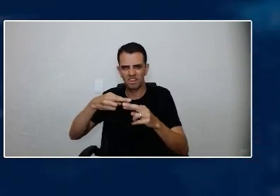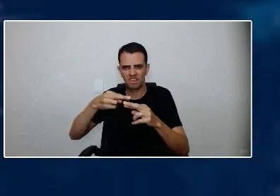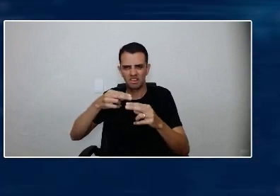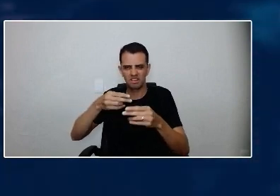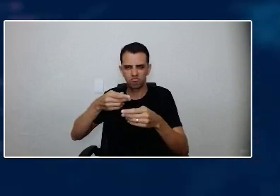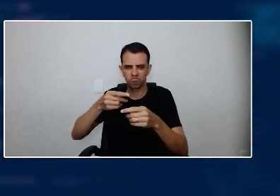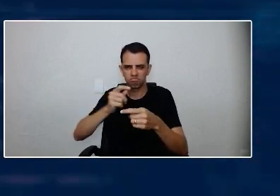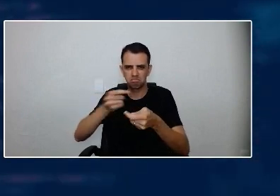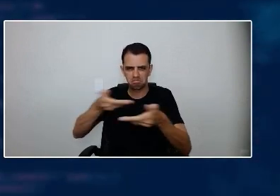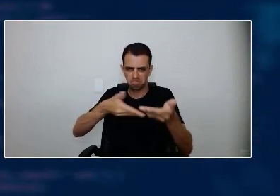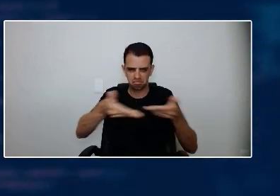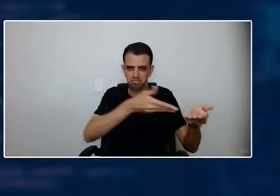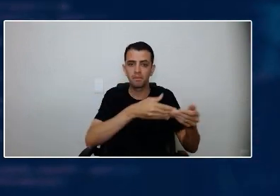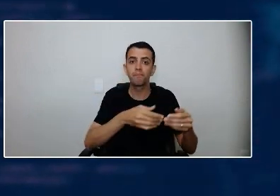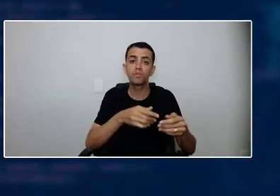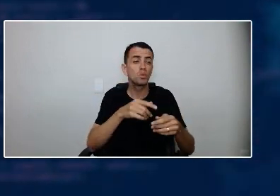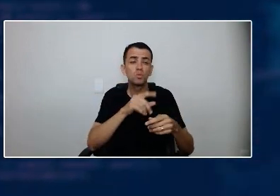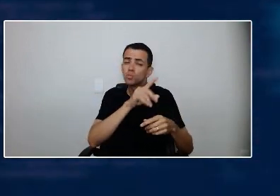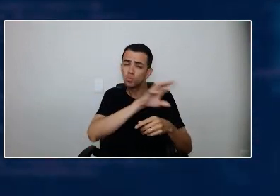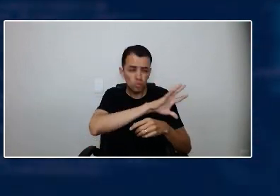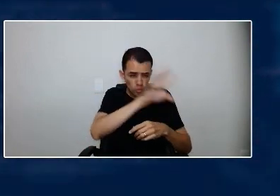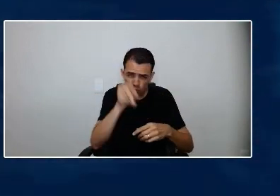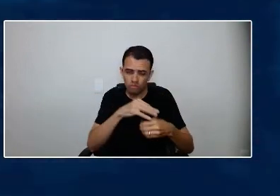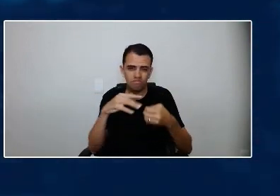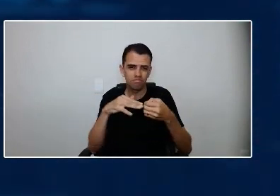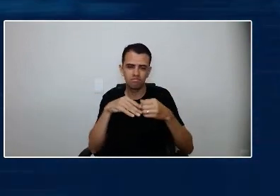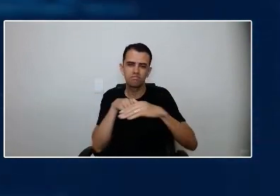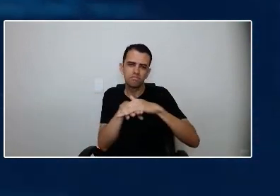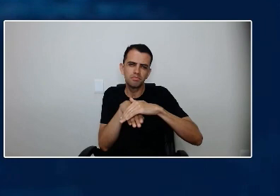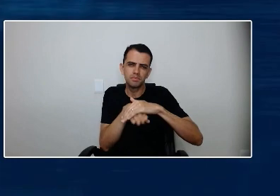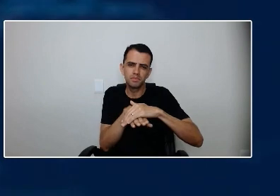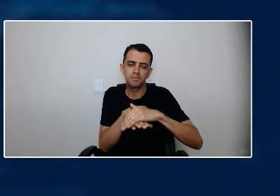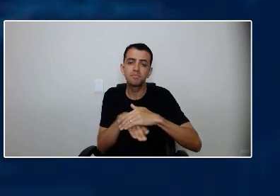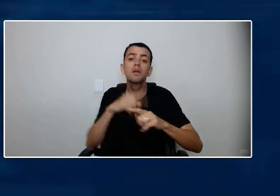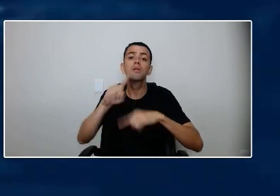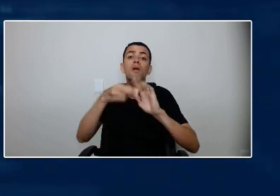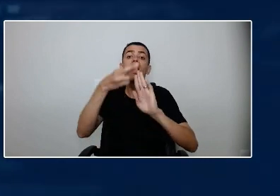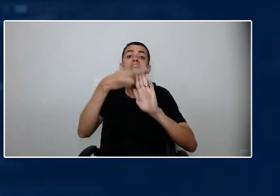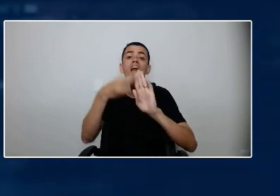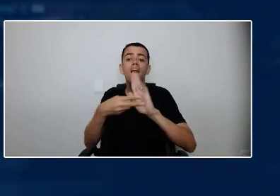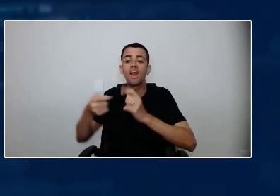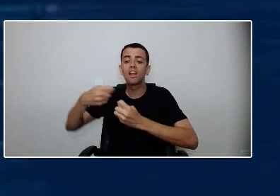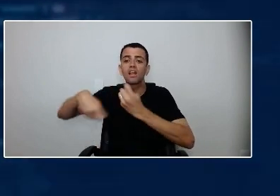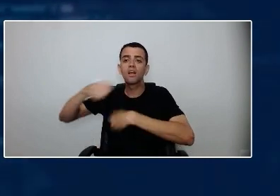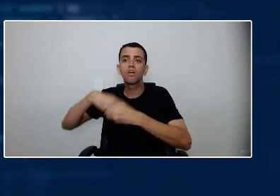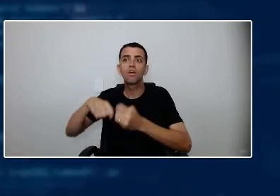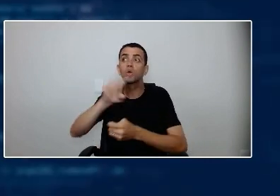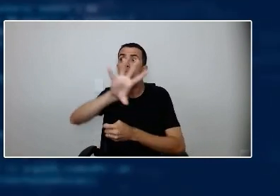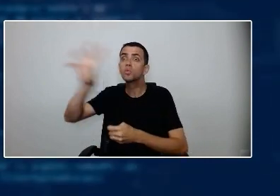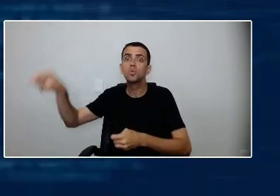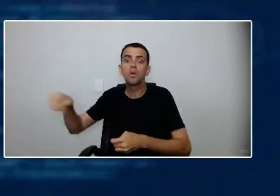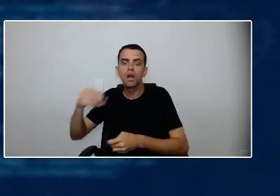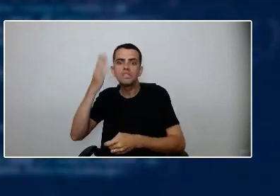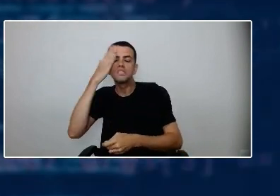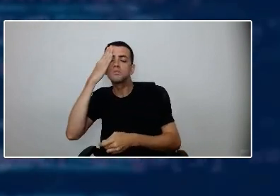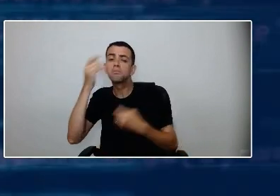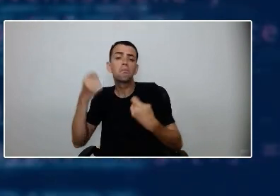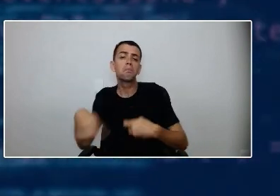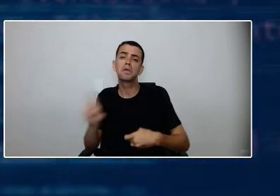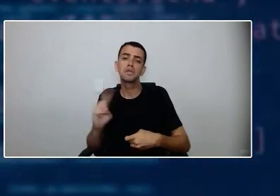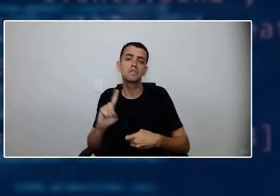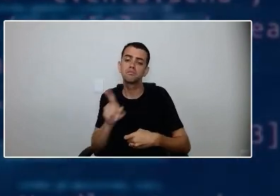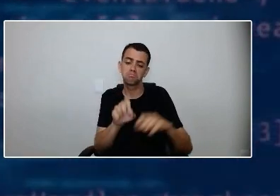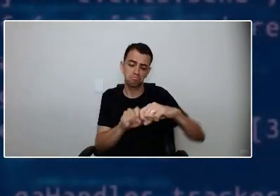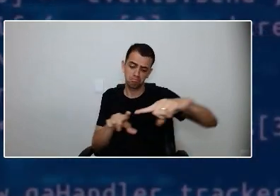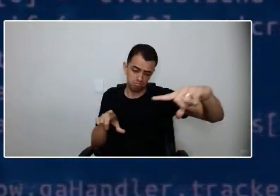tudo sumarizado tudo bem bonitinho na hora que vai precisar extrair a regra de negócio ninguém precisa saber a regra de negócio é só olhar o documento é só olhar a venda e tá